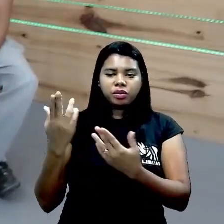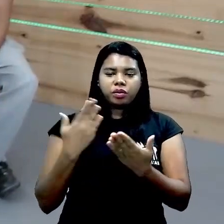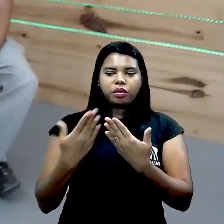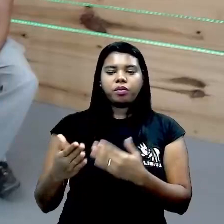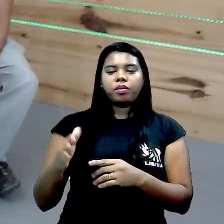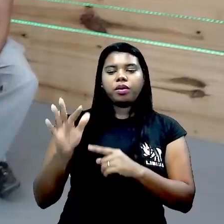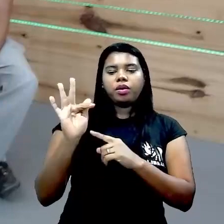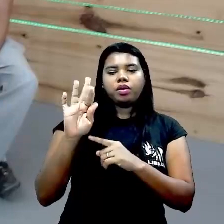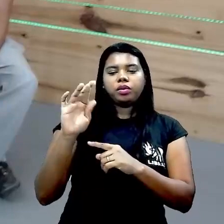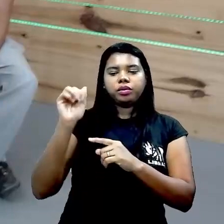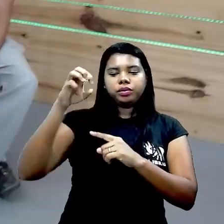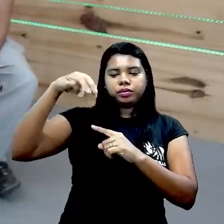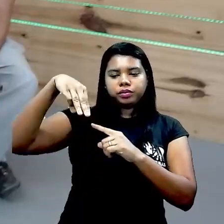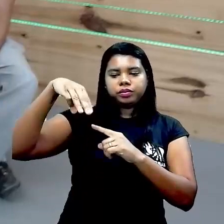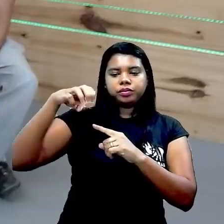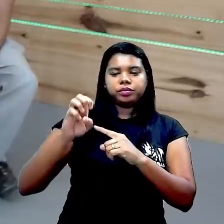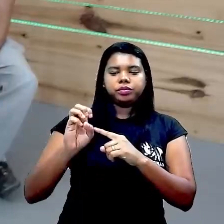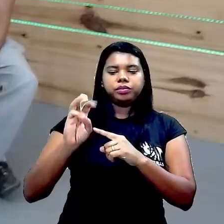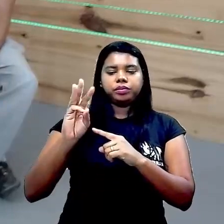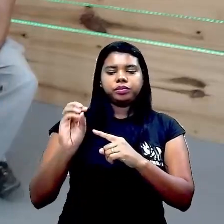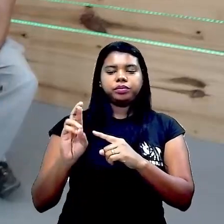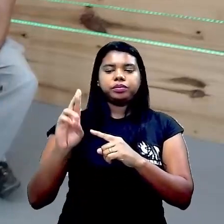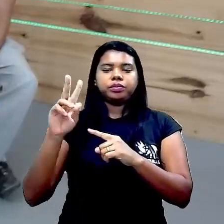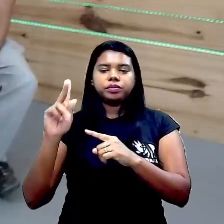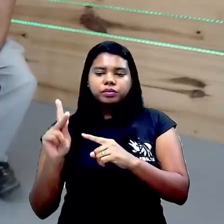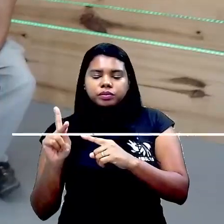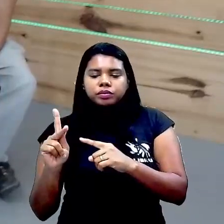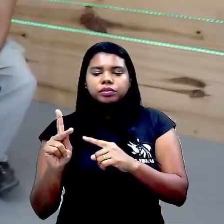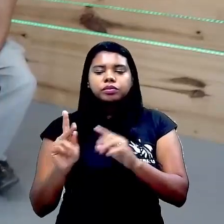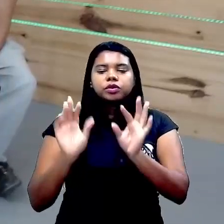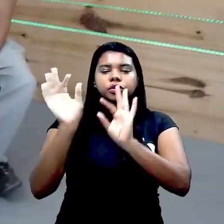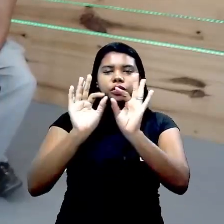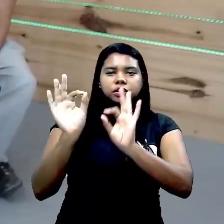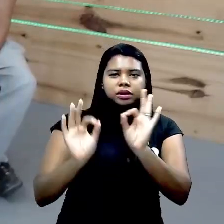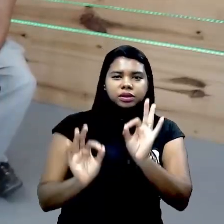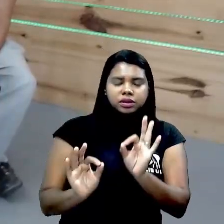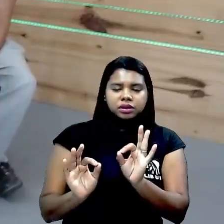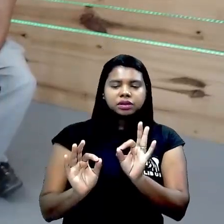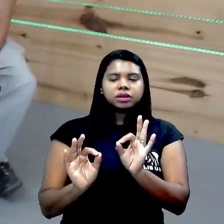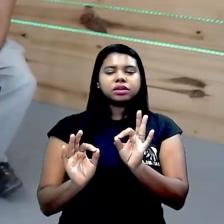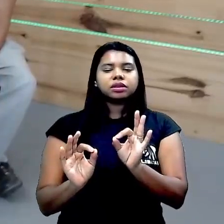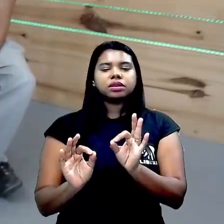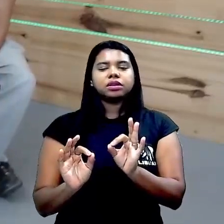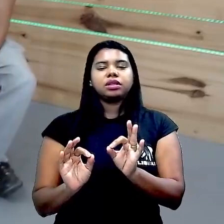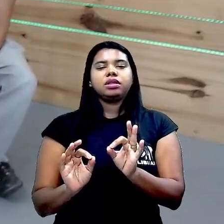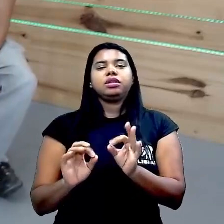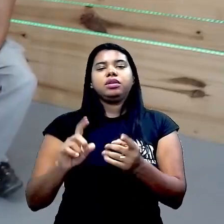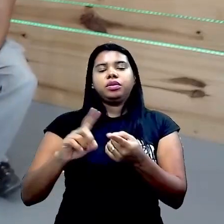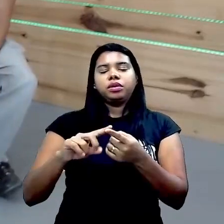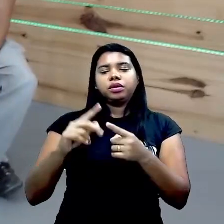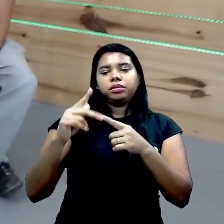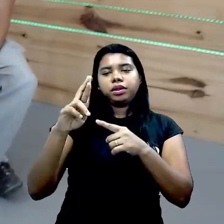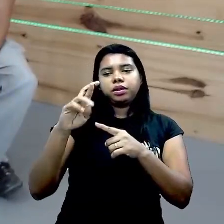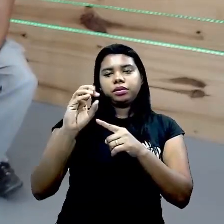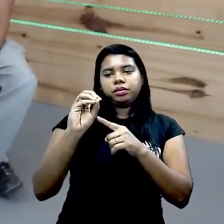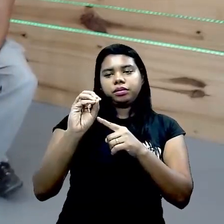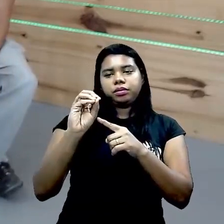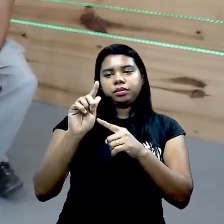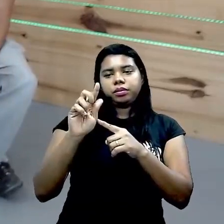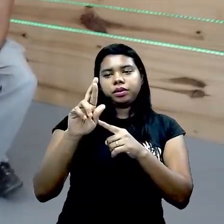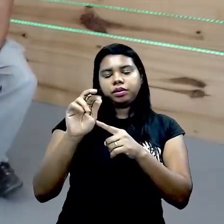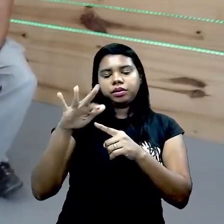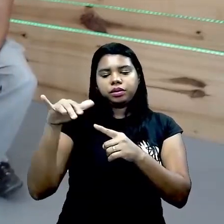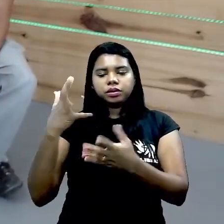certo? Porque você vai ver que tem toda a questão da programação, às vezes é necessário também